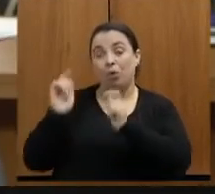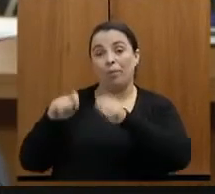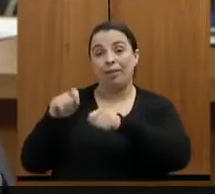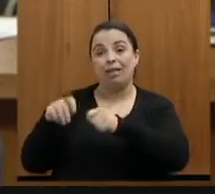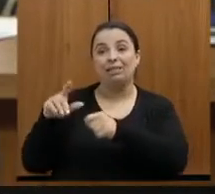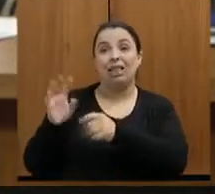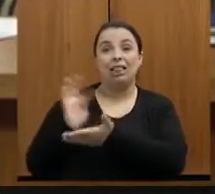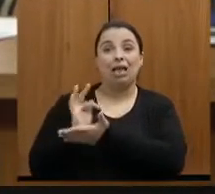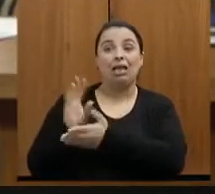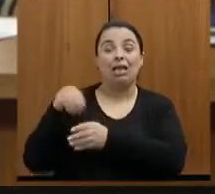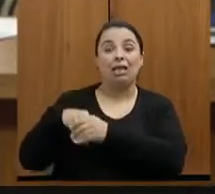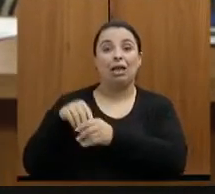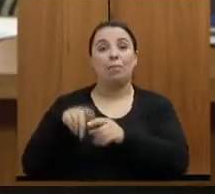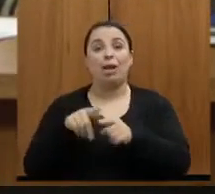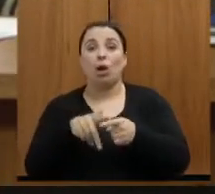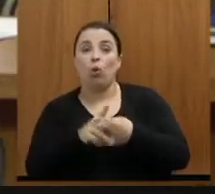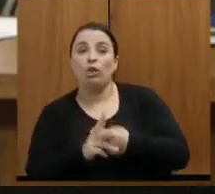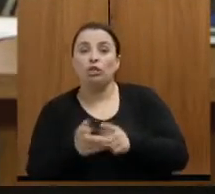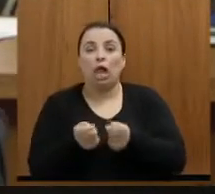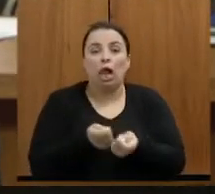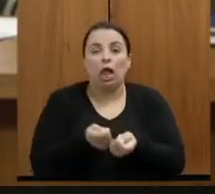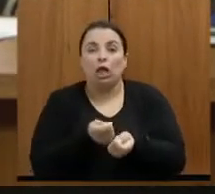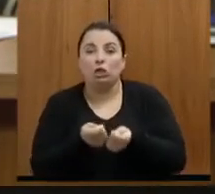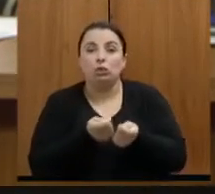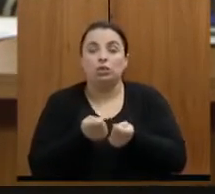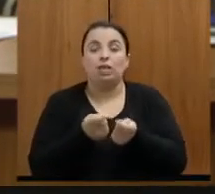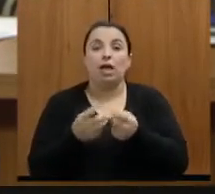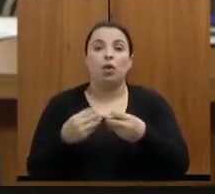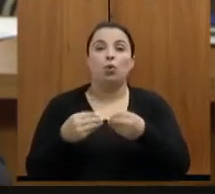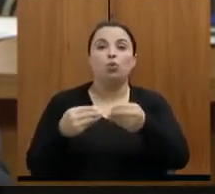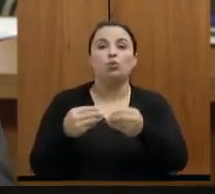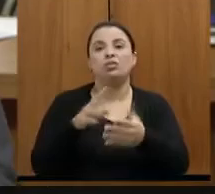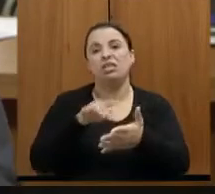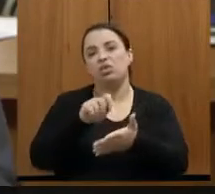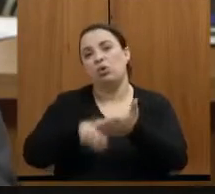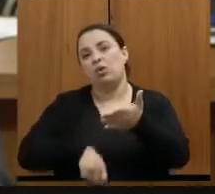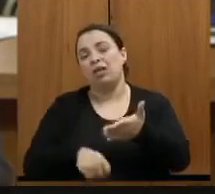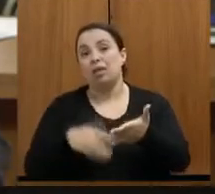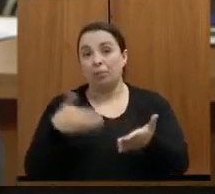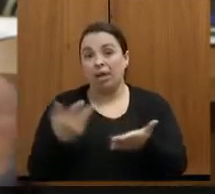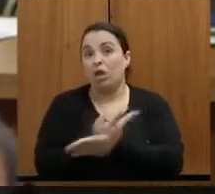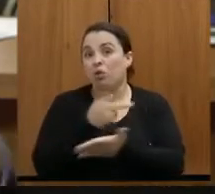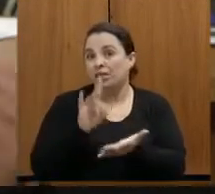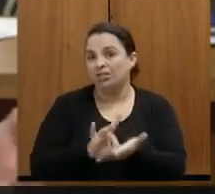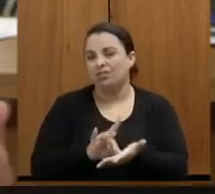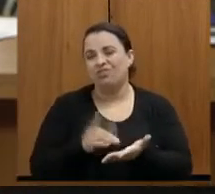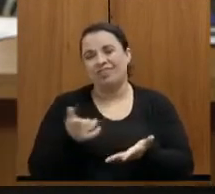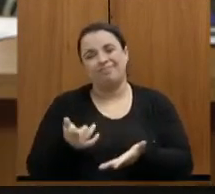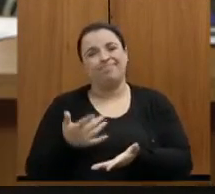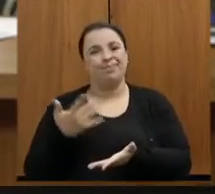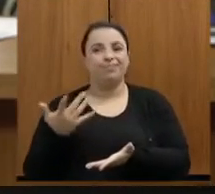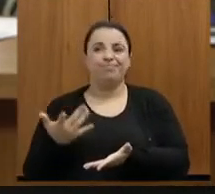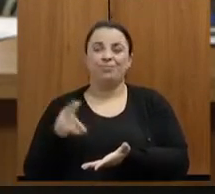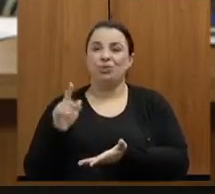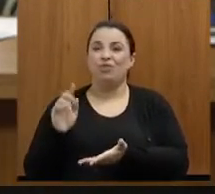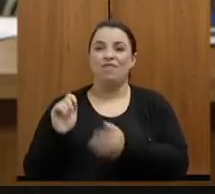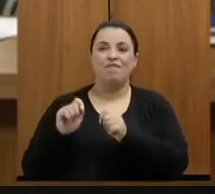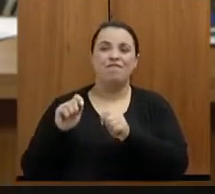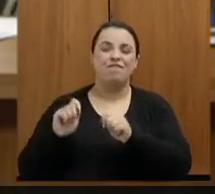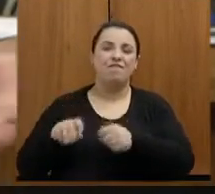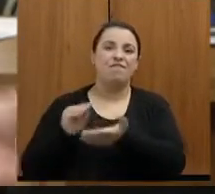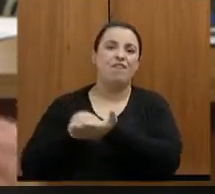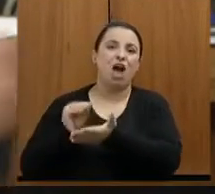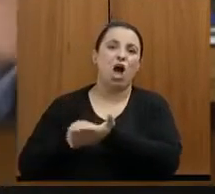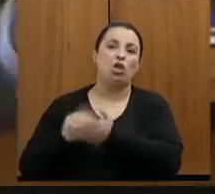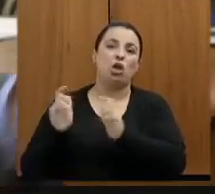para estar corrigindo, para estar ajustando e conduzindo o contrato. Então, e aí muitas vezes é uma linha de trabalho que a própria agência tem